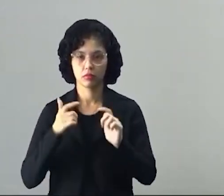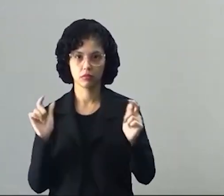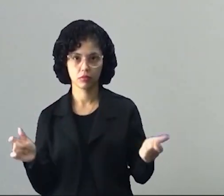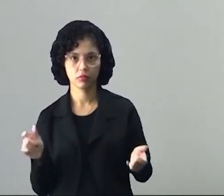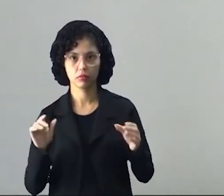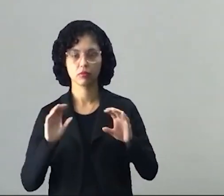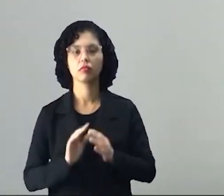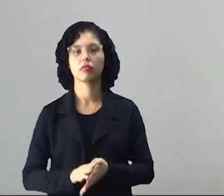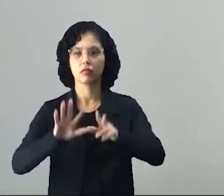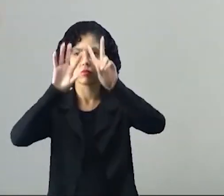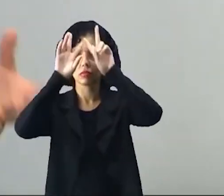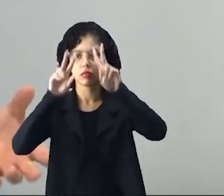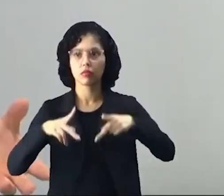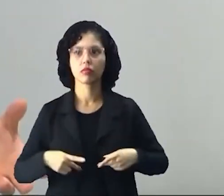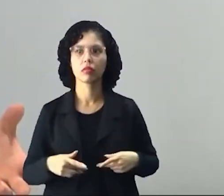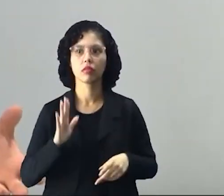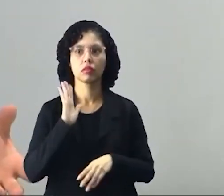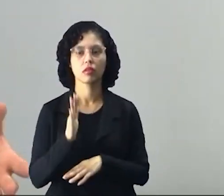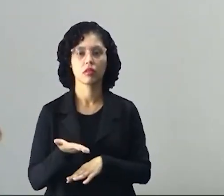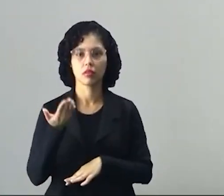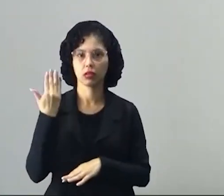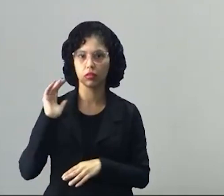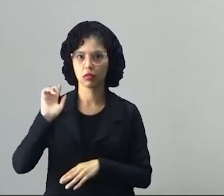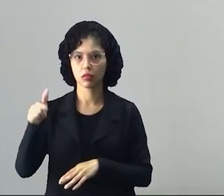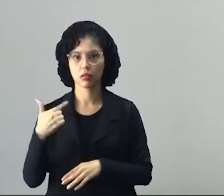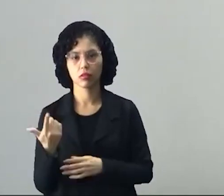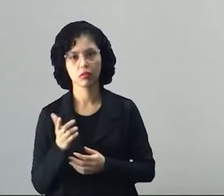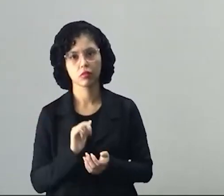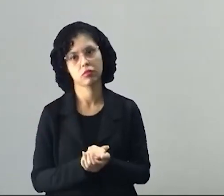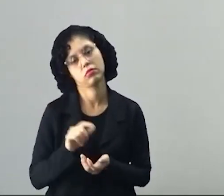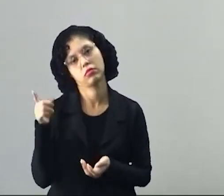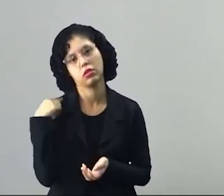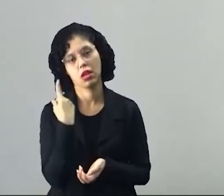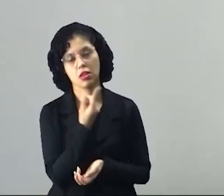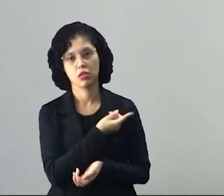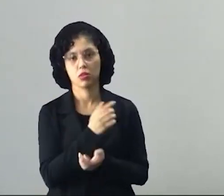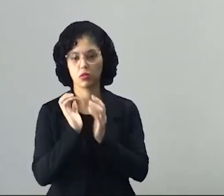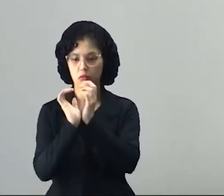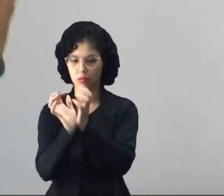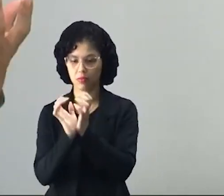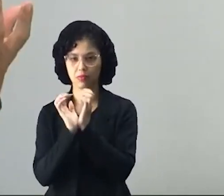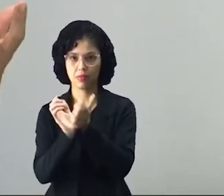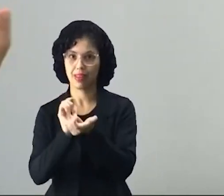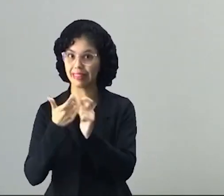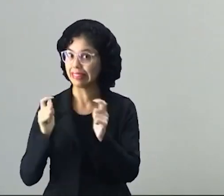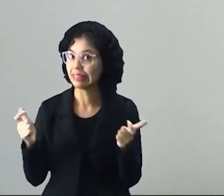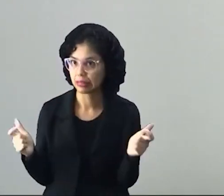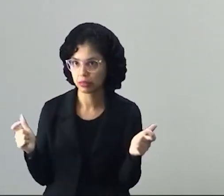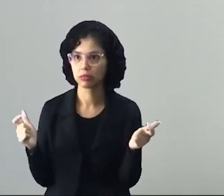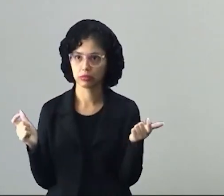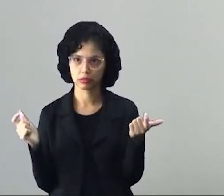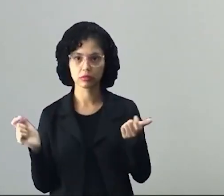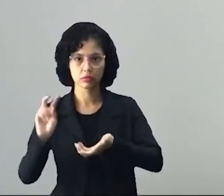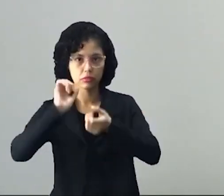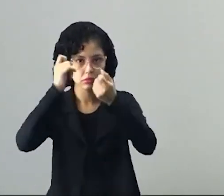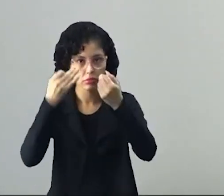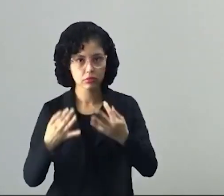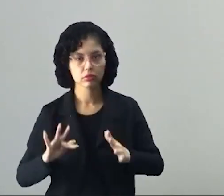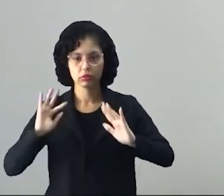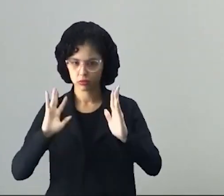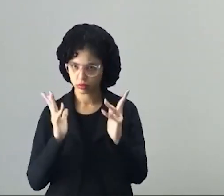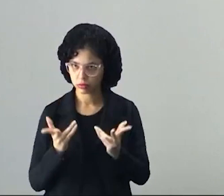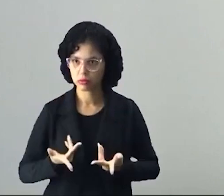cérebro humano em relação aos outros animais, a gente vai ver que a nossa massa encefálica é muito grande. Isso explica